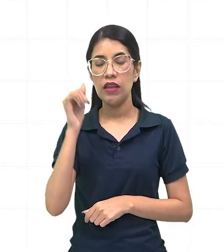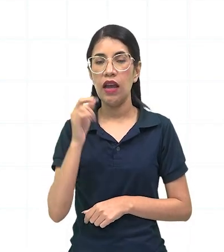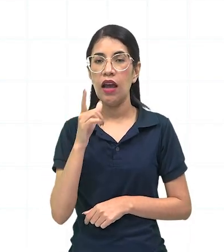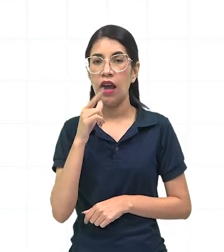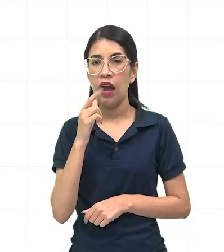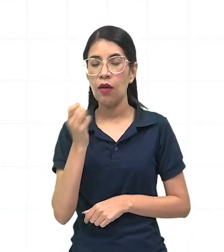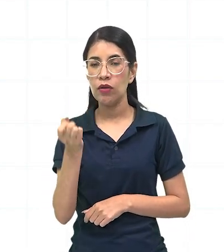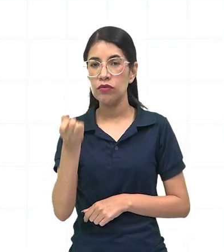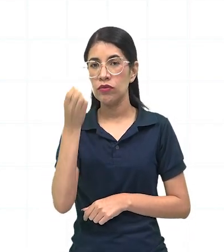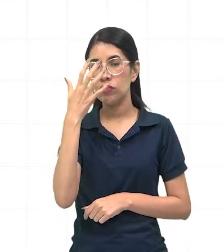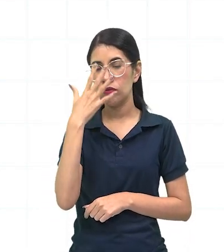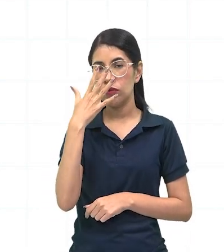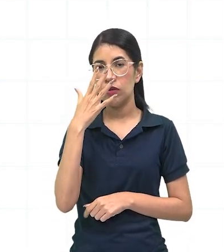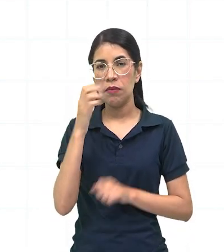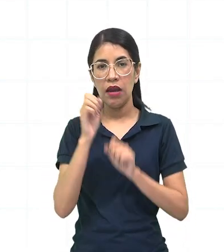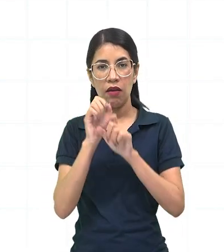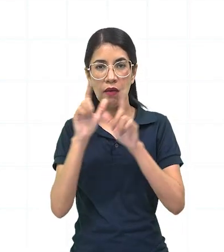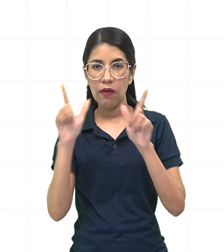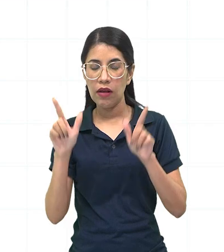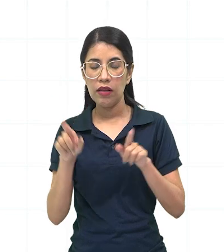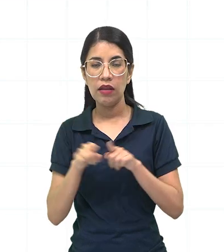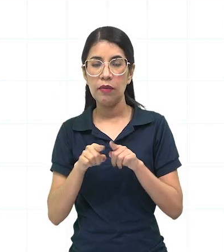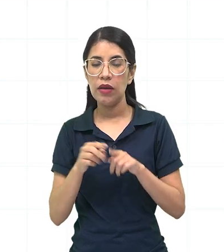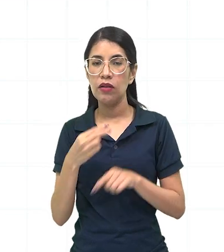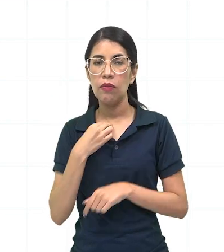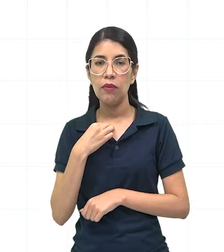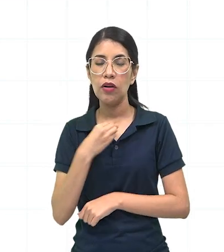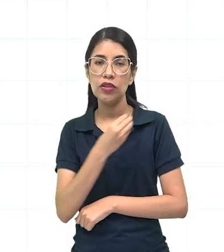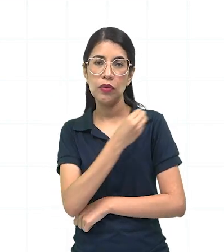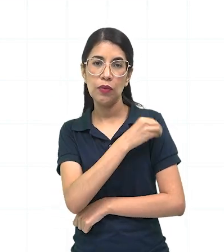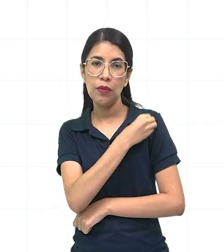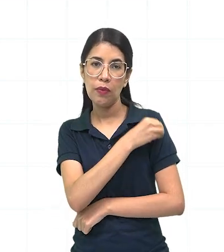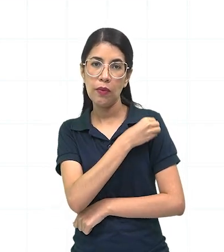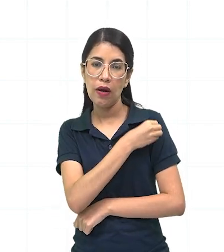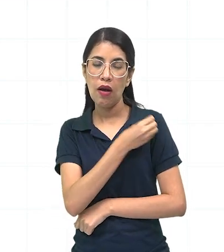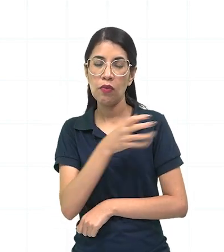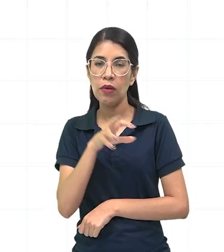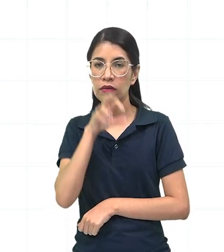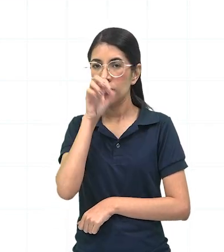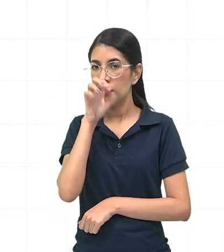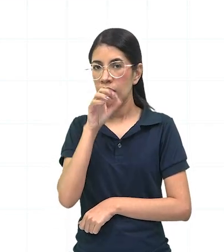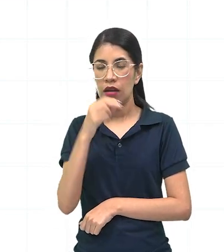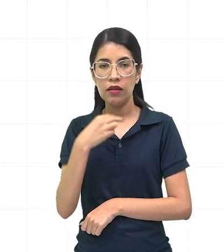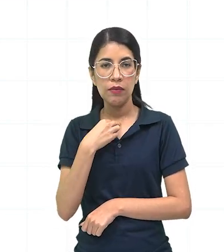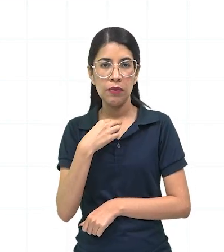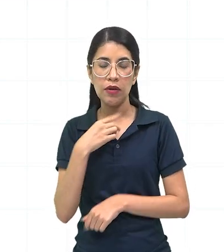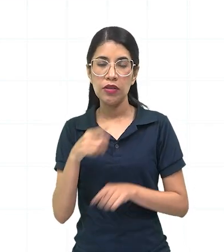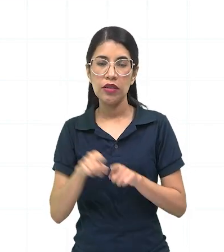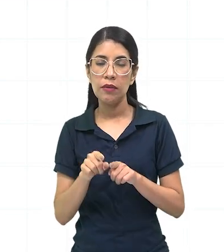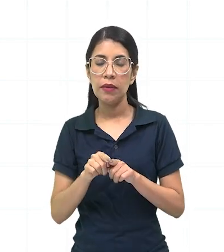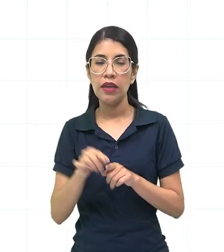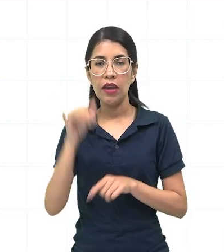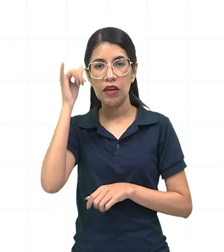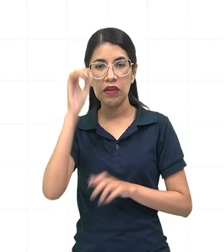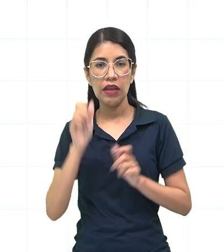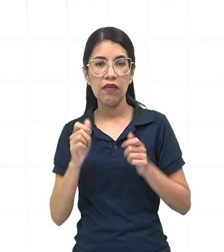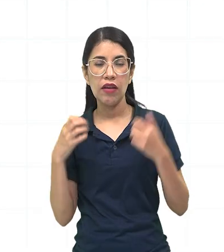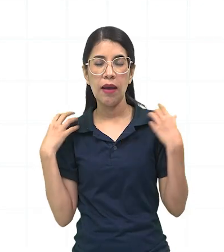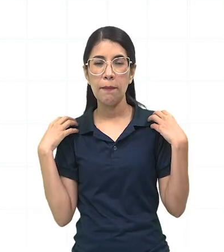para despertar, não oferecer álcool ou amoníaco para cheirar e não sacudir a